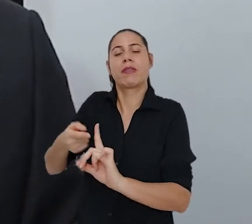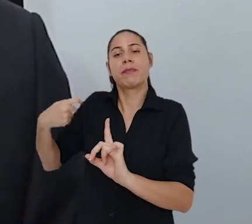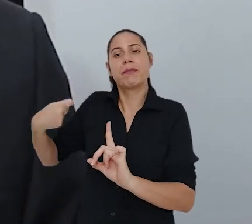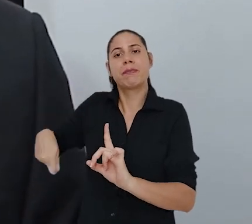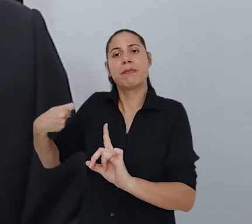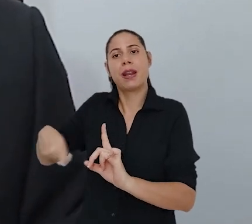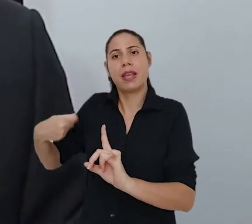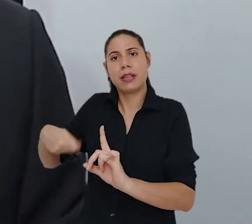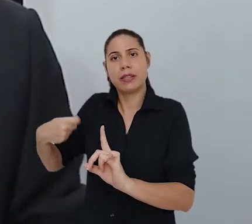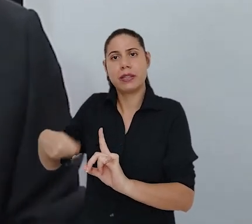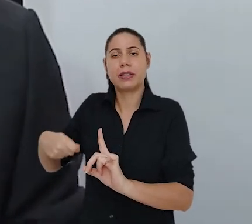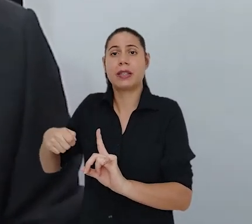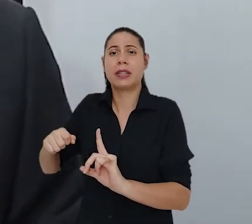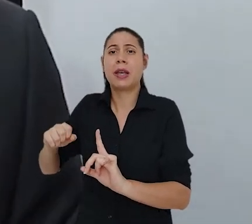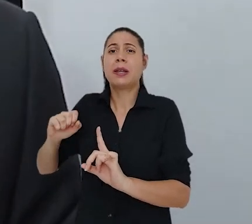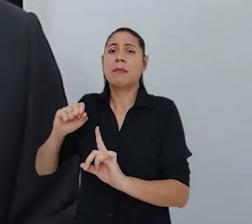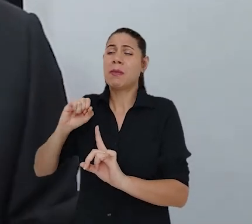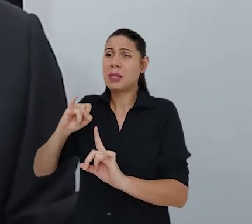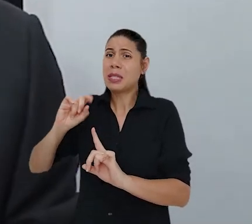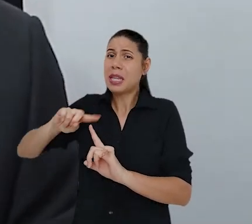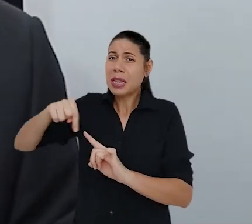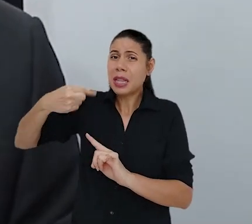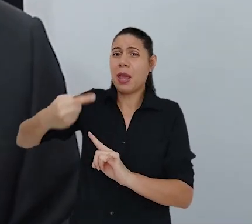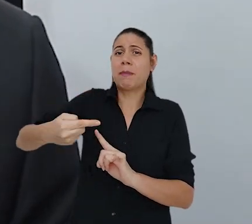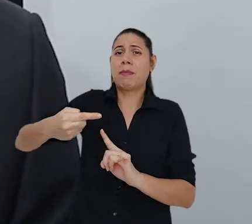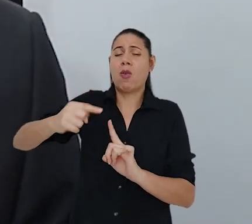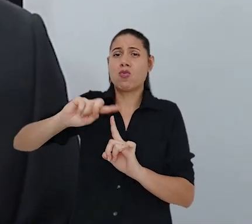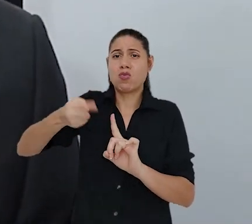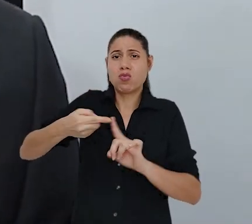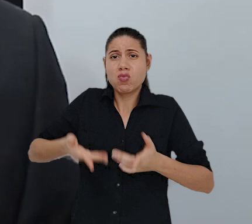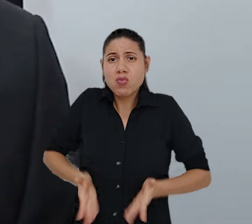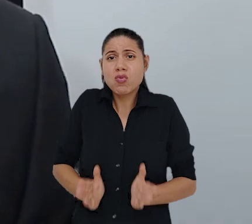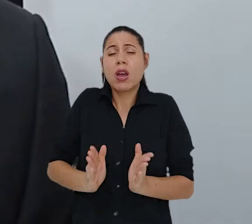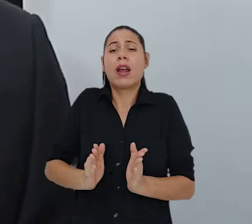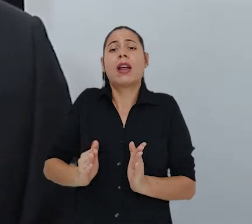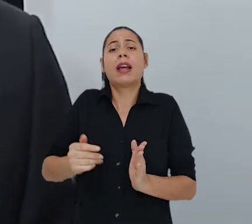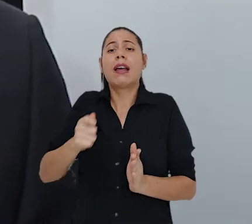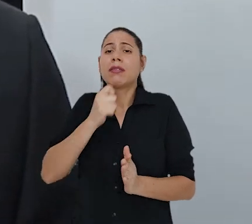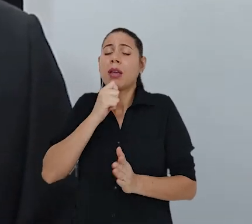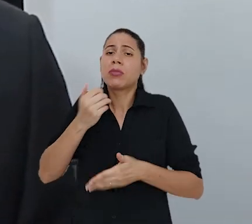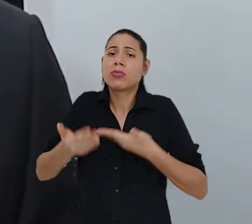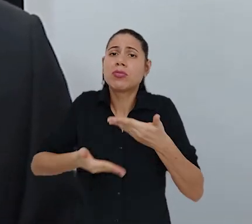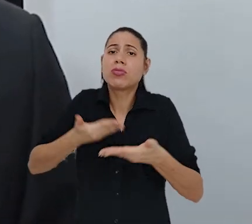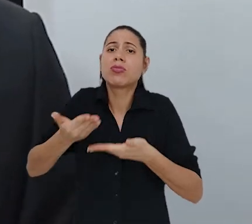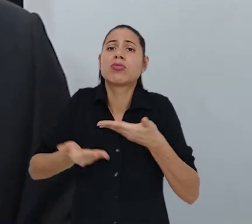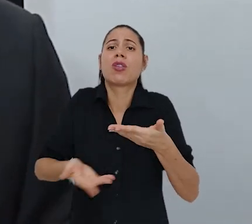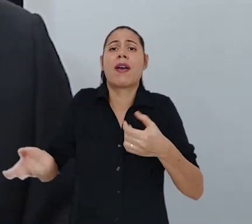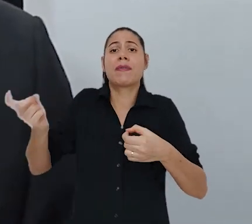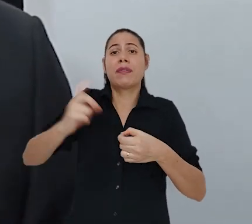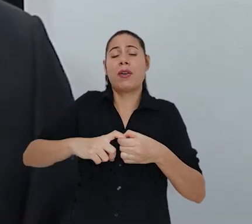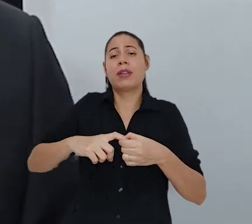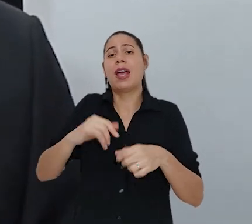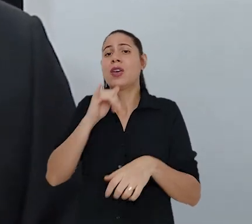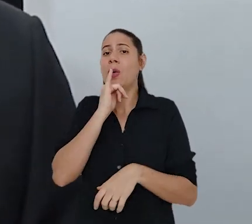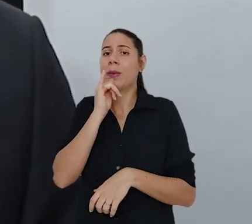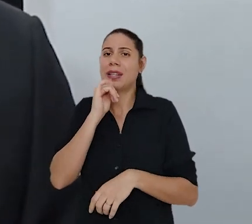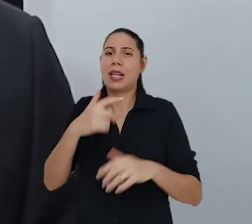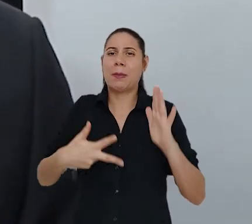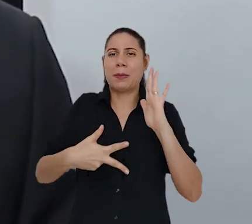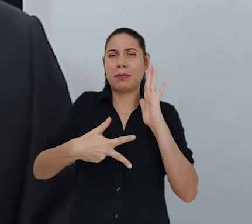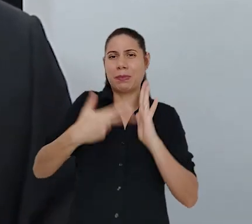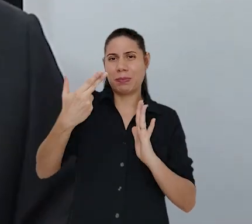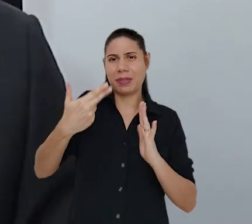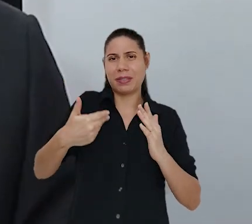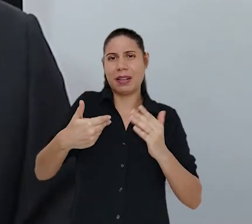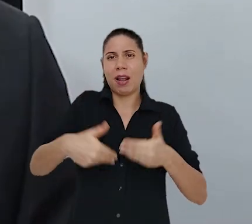candidata gestante necessite, ainda que pós-parto, de um período maior de recuperação, como acontece, por exemplo, nos casos